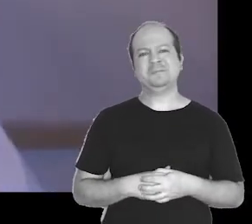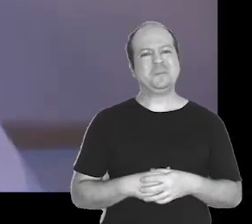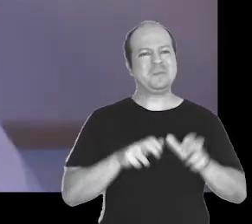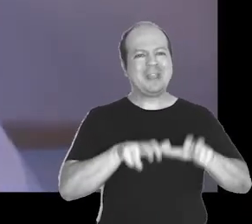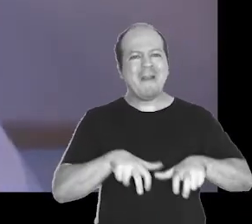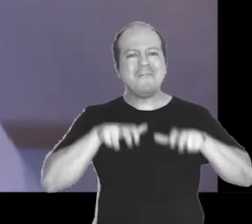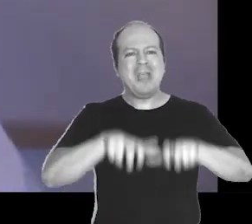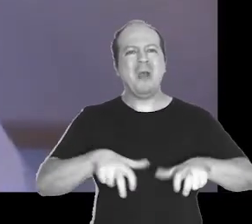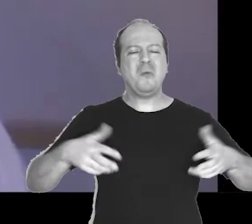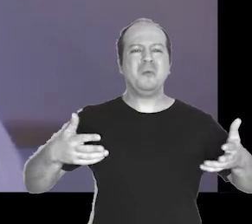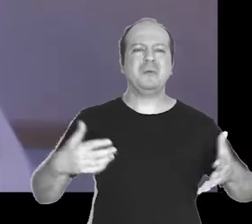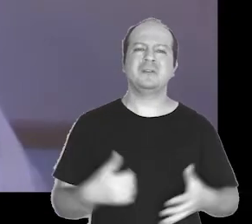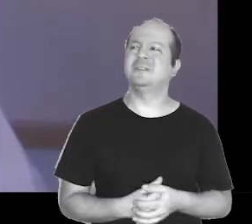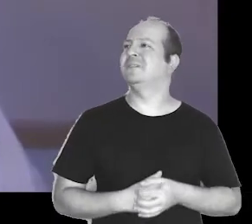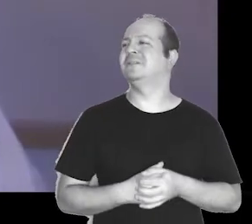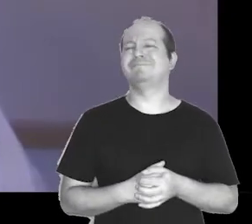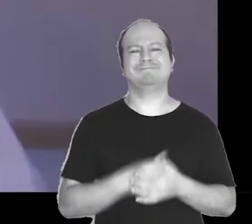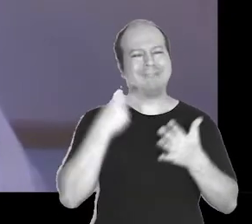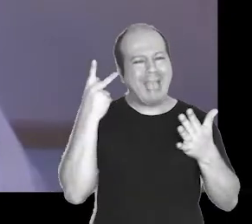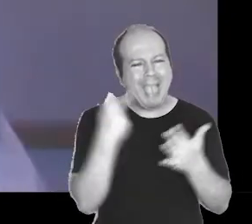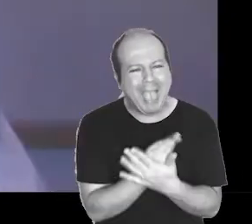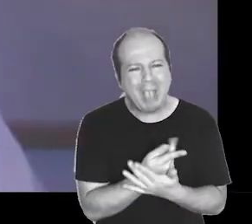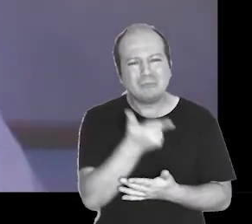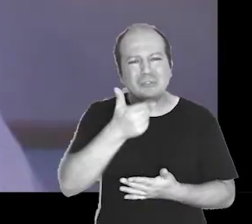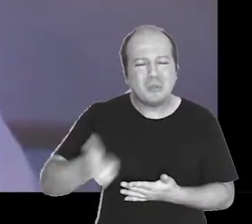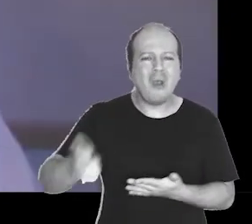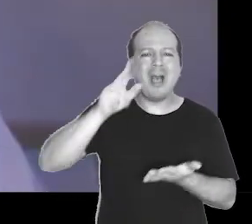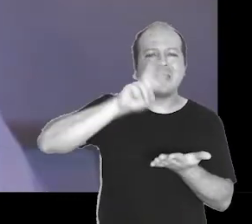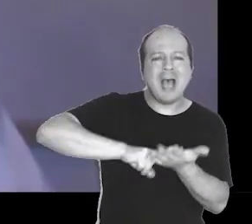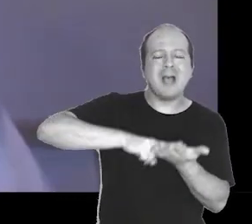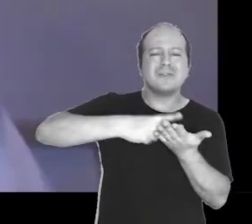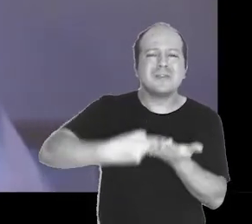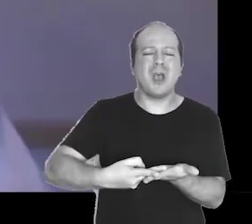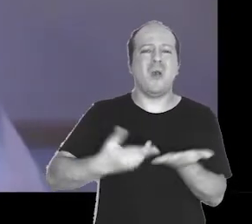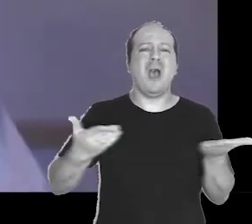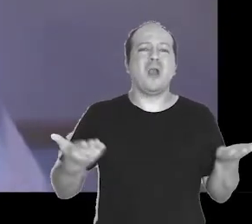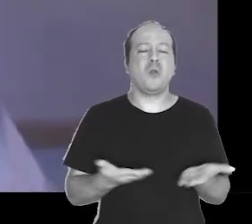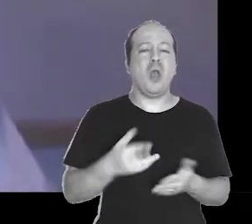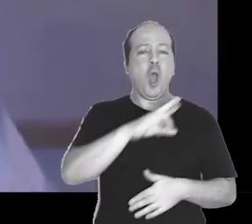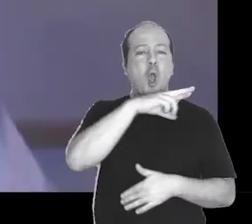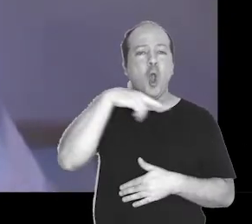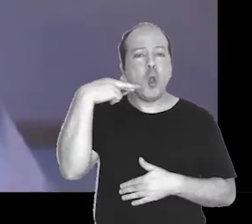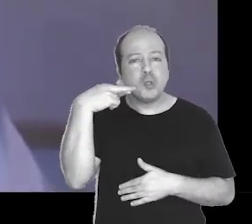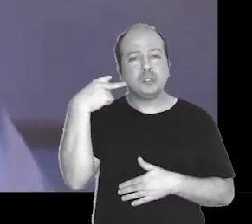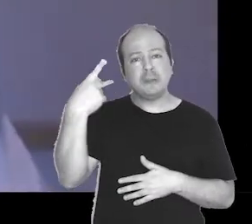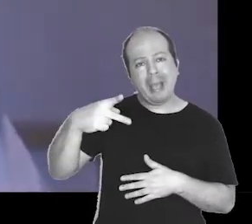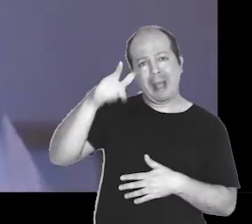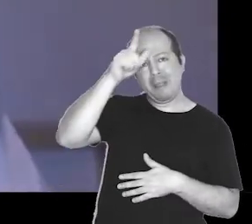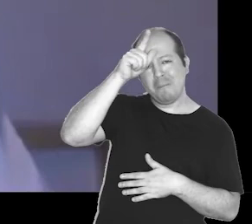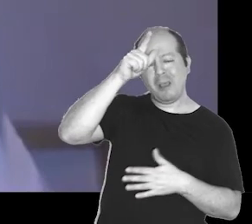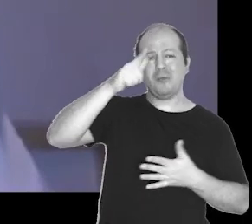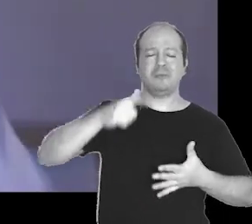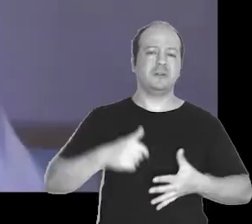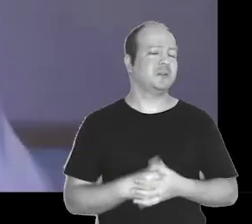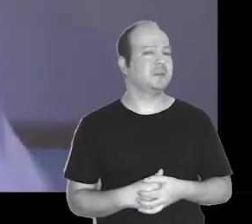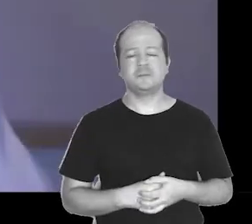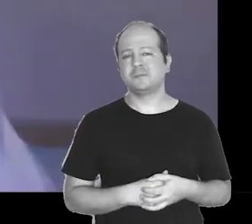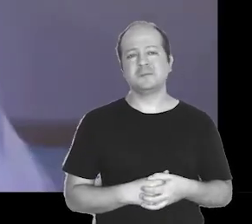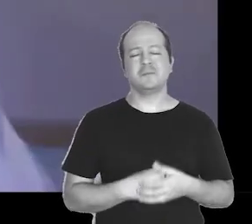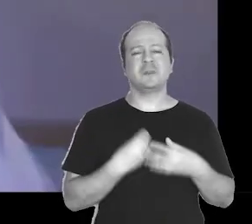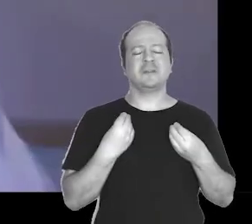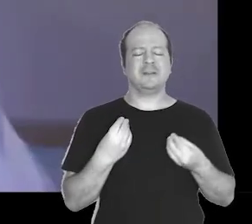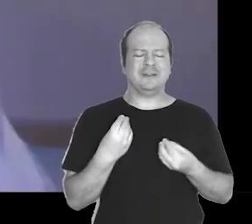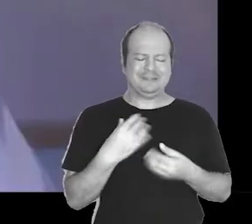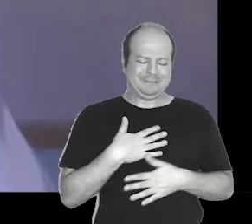Gavião! Mais um erro de tradução, dessa vez do russo para o alemão. O golpe